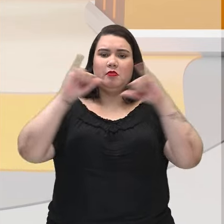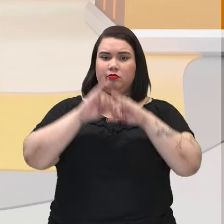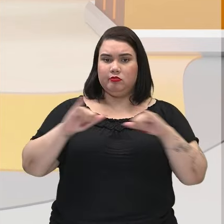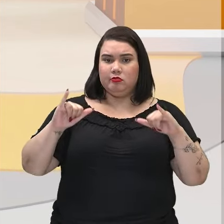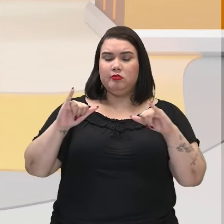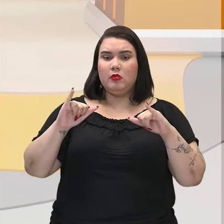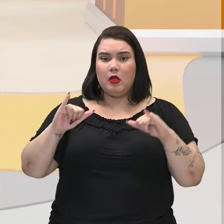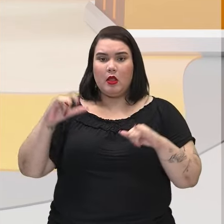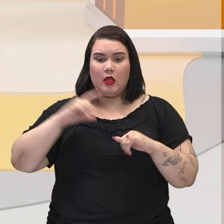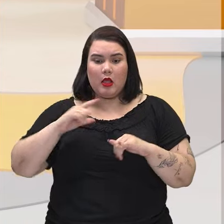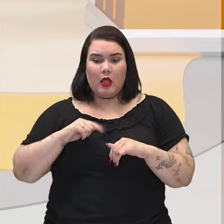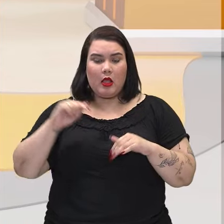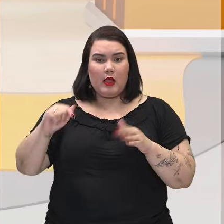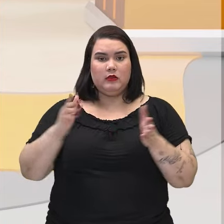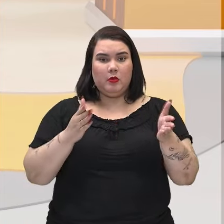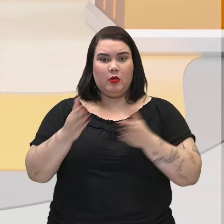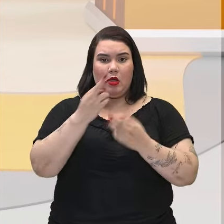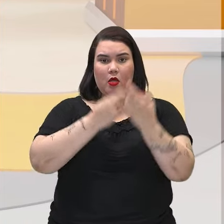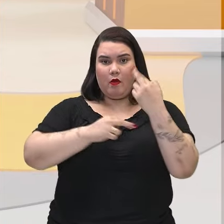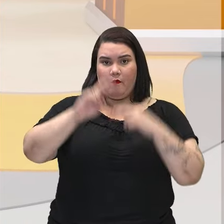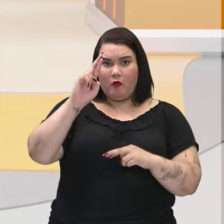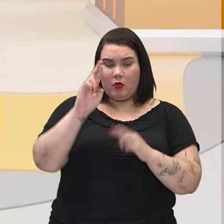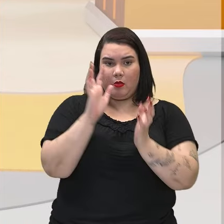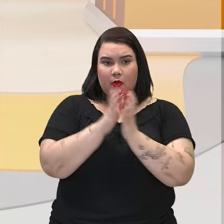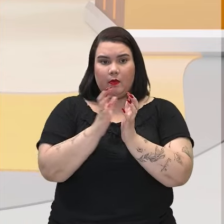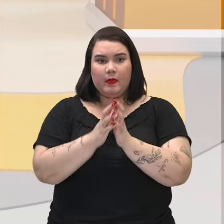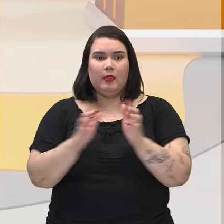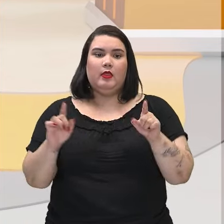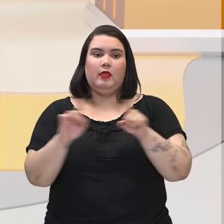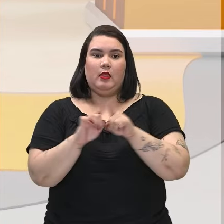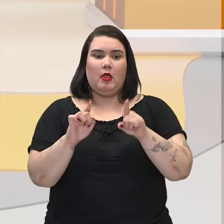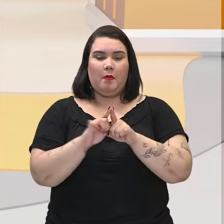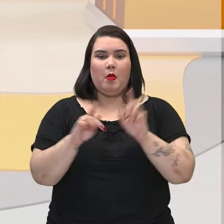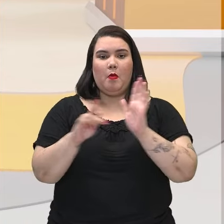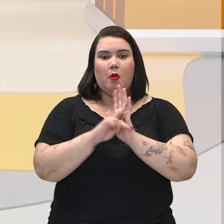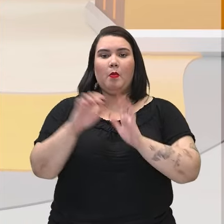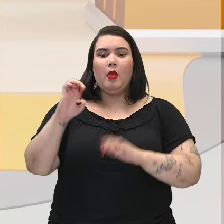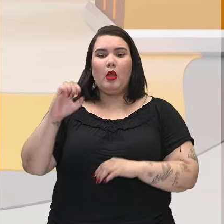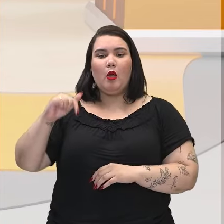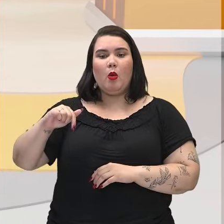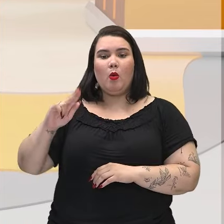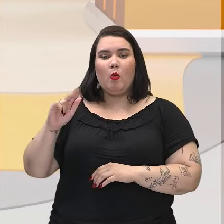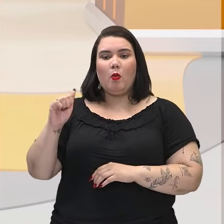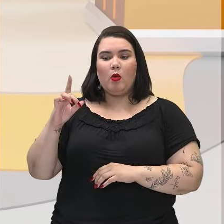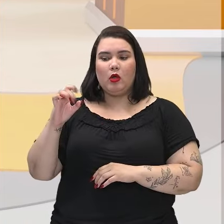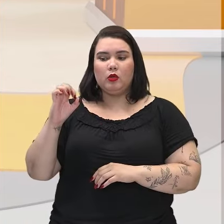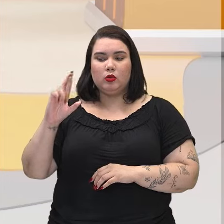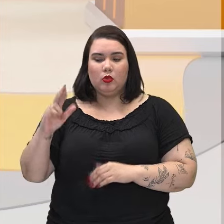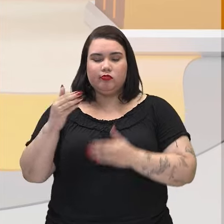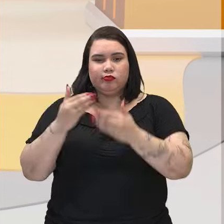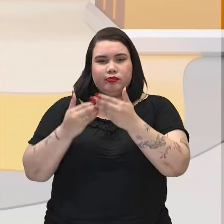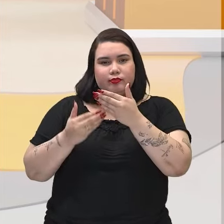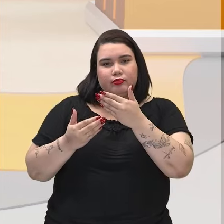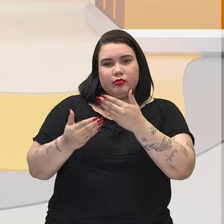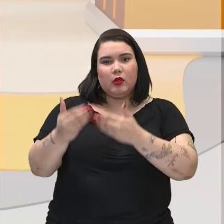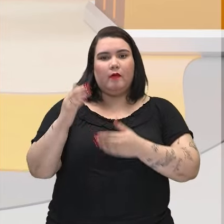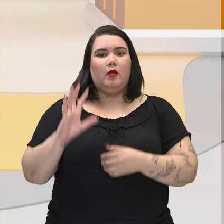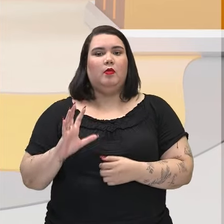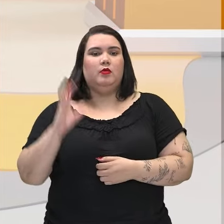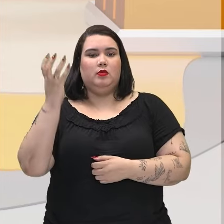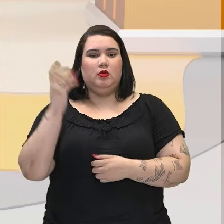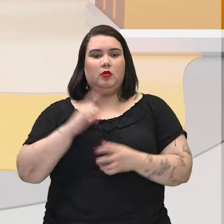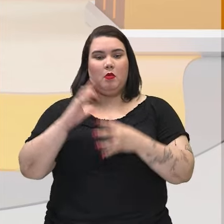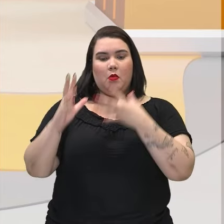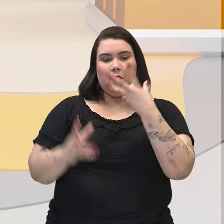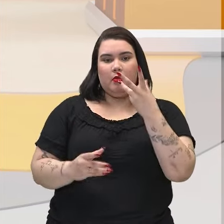presente não só na Insurreição Pernambucana, como também na Confederação do Equador, que vai acontecer um pouco mais à frente, que vai contribuir